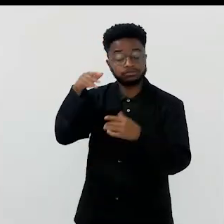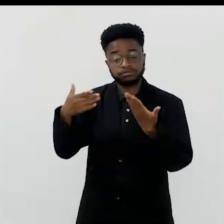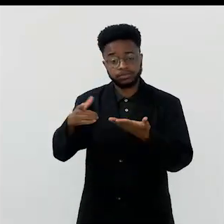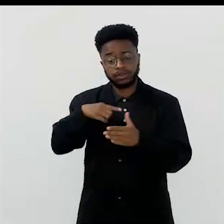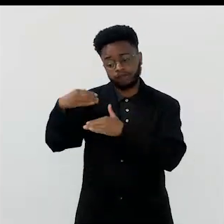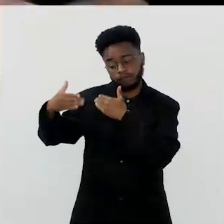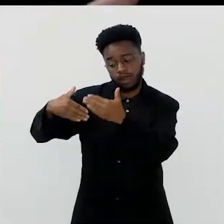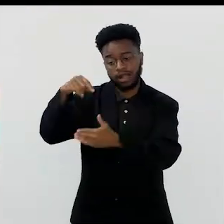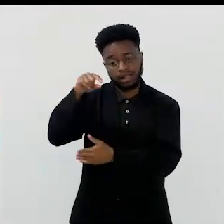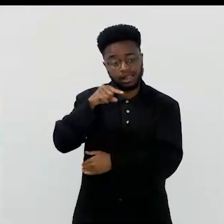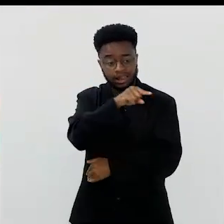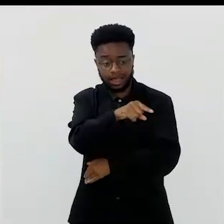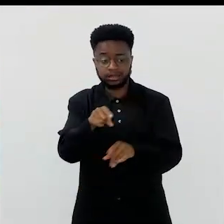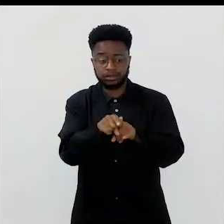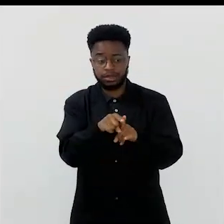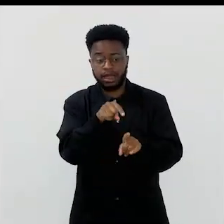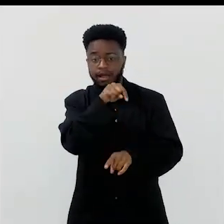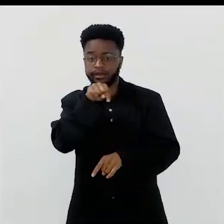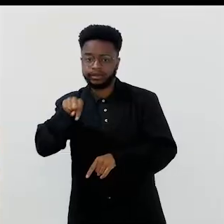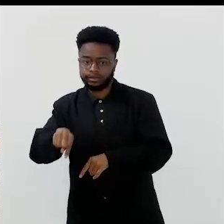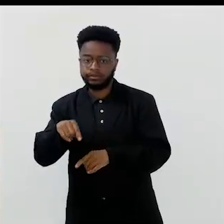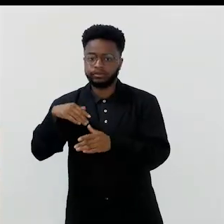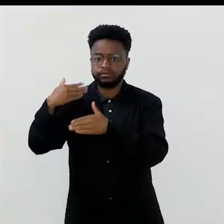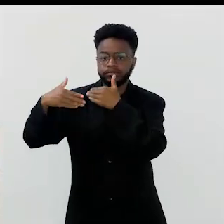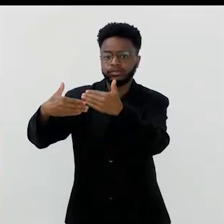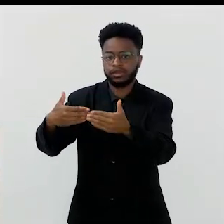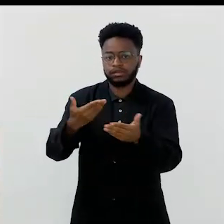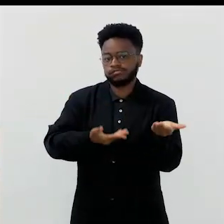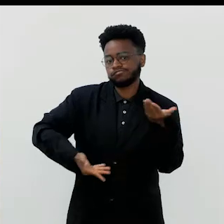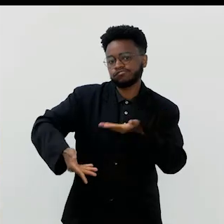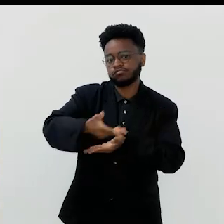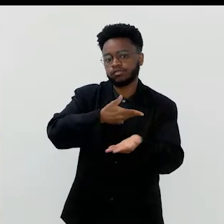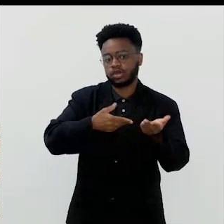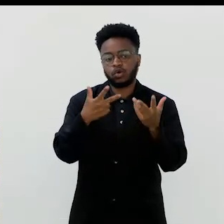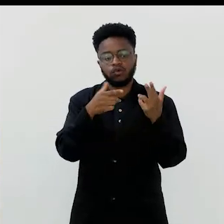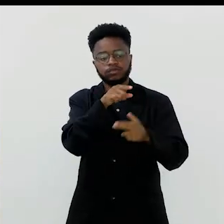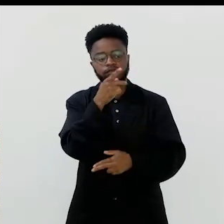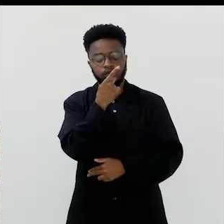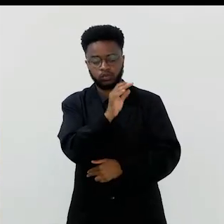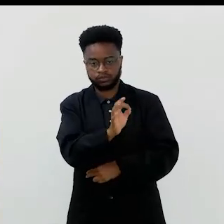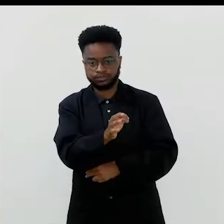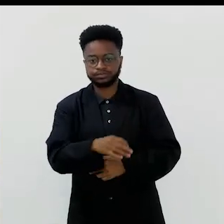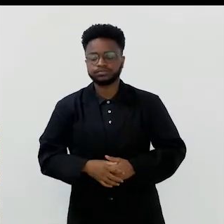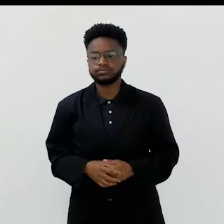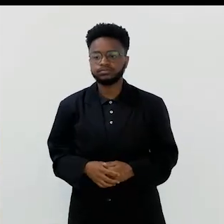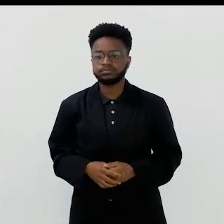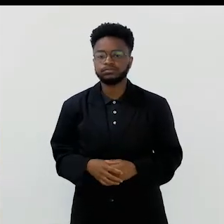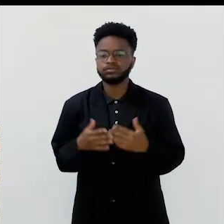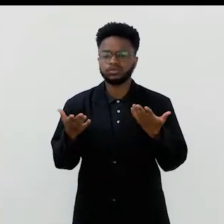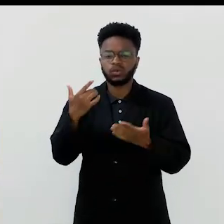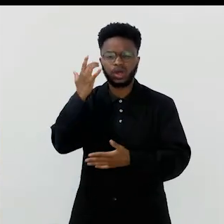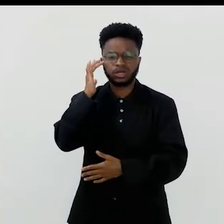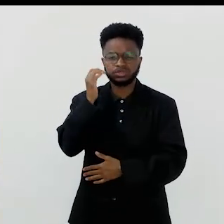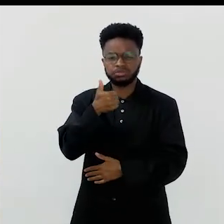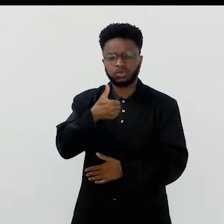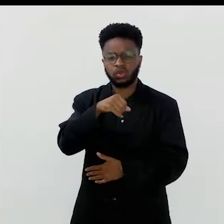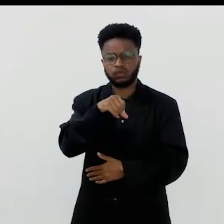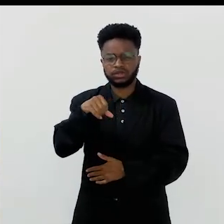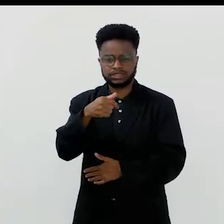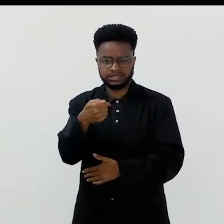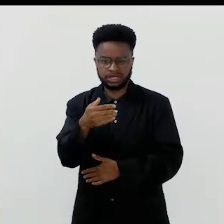e, consequentemente, a gente também trouxe coisas para cá, né? Mas como você falou, o intercâmbio, né? Cultural, isso, né? Isso mesmo. Eu acho